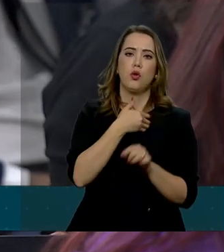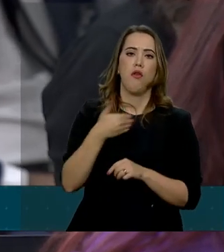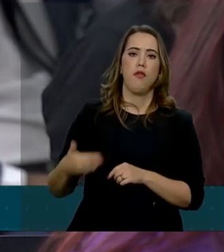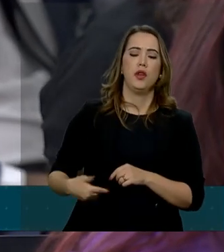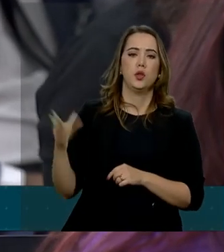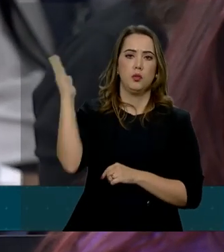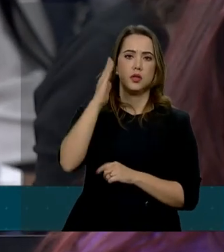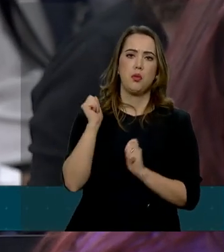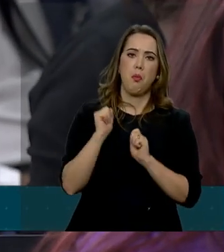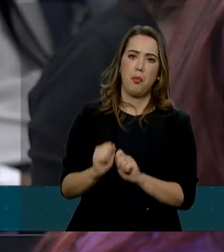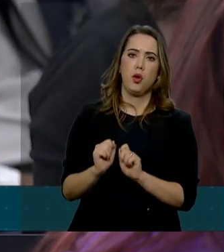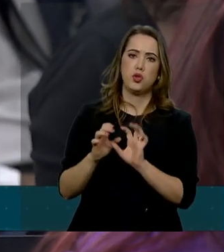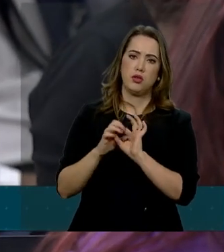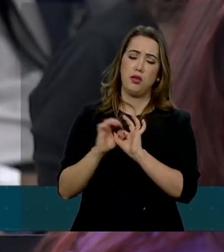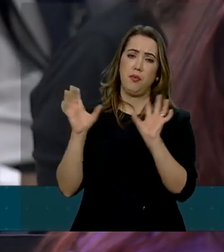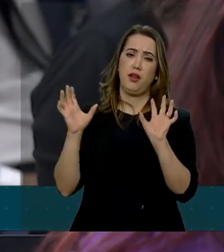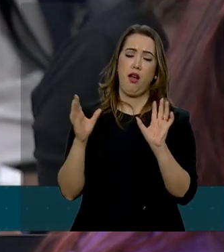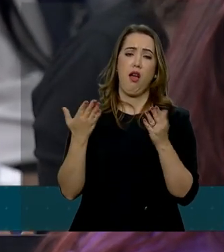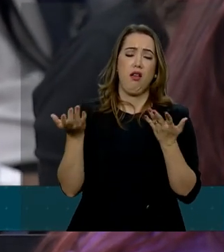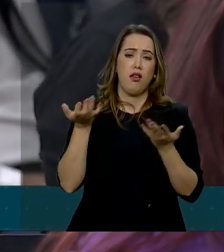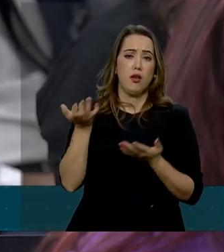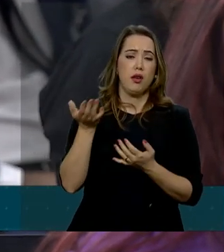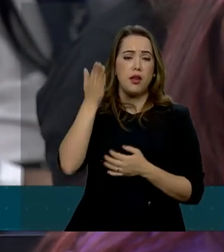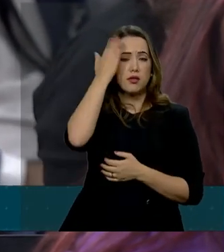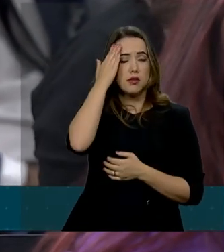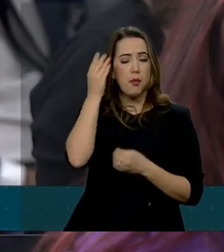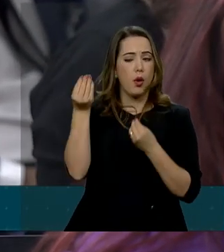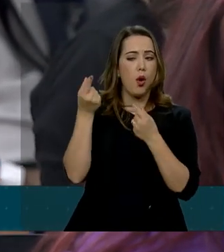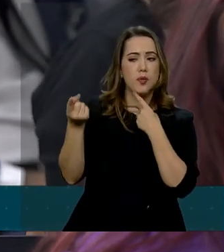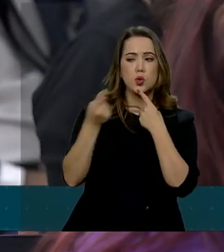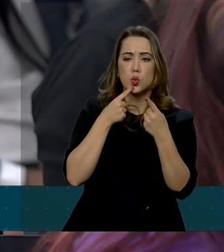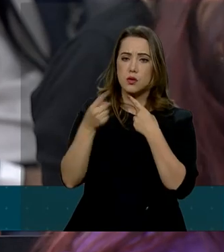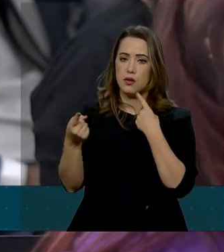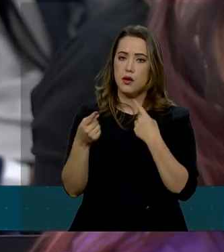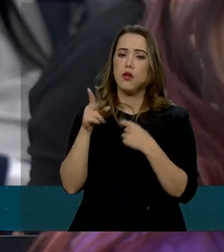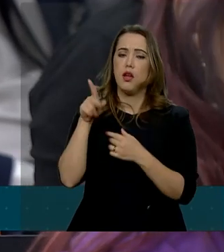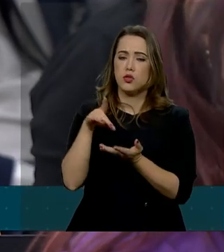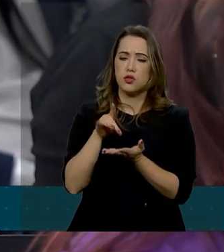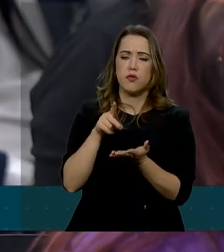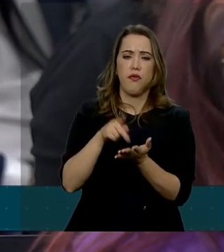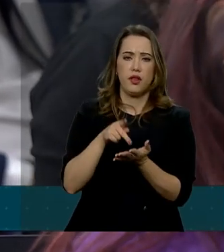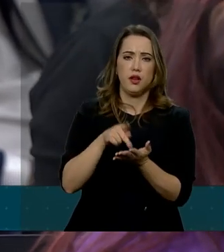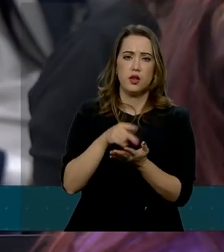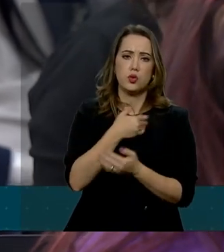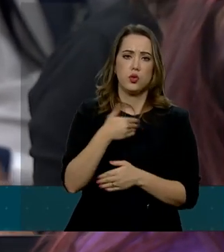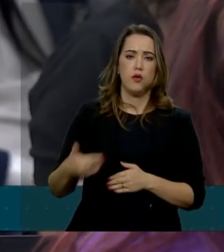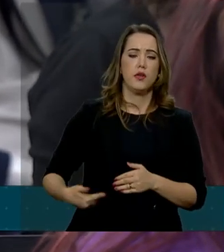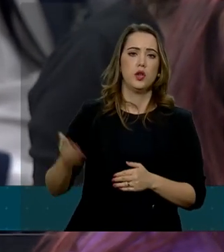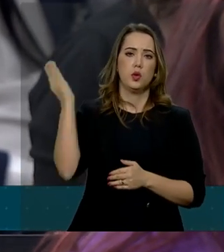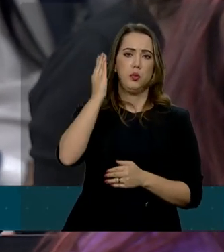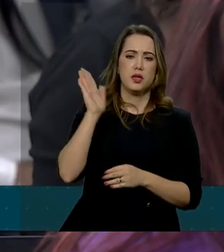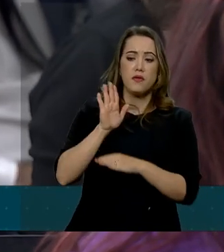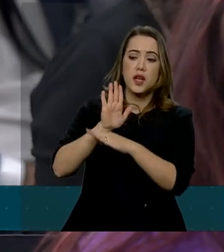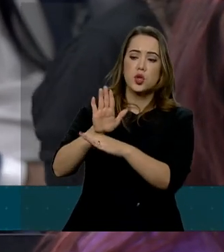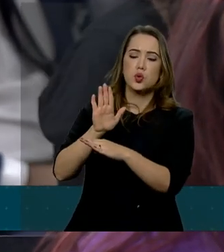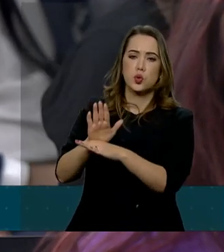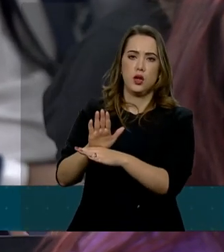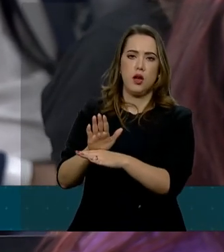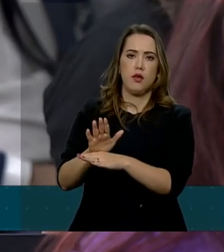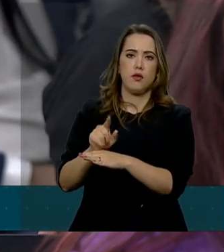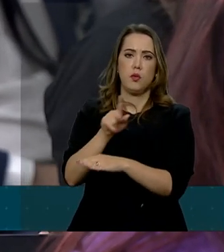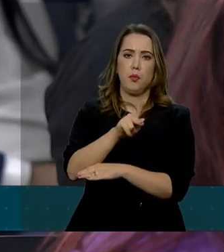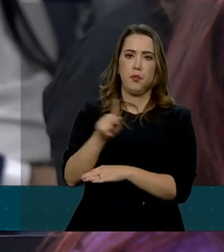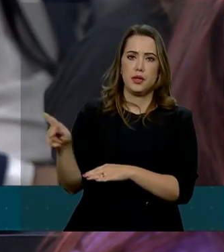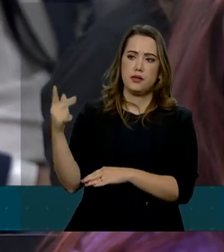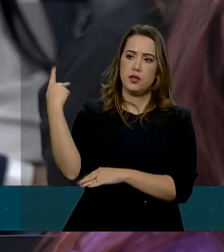poderia ceder eu queria saber como tão as discussões se de fato tem uma disposição do governo brasileiro em ajudar é o